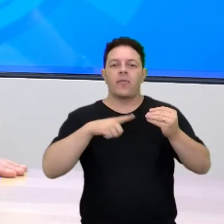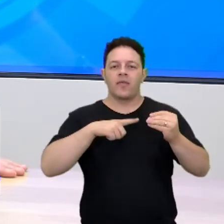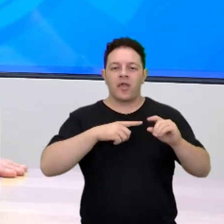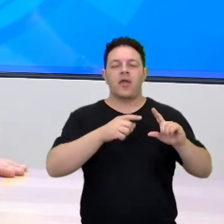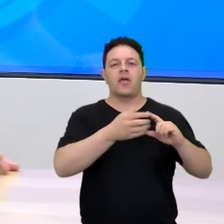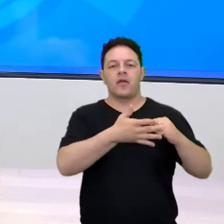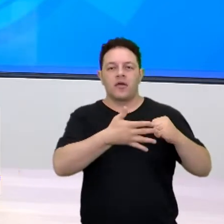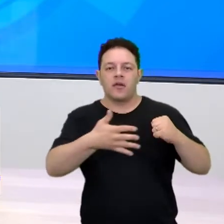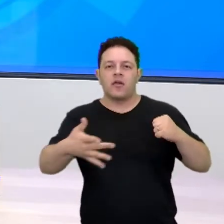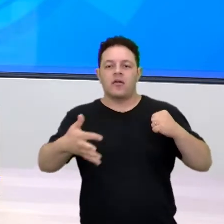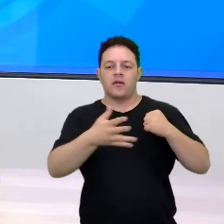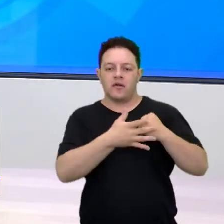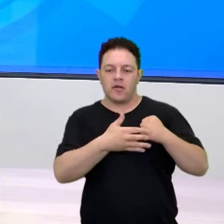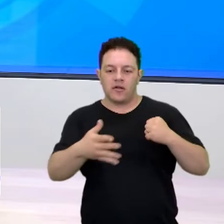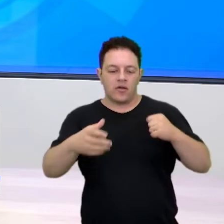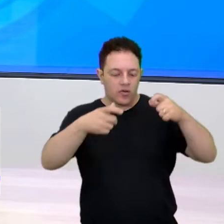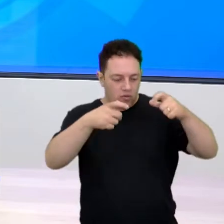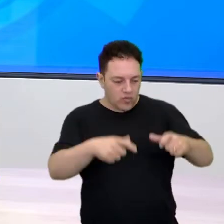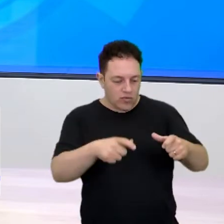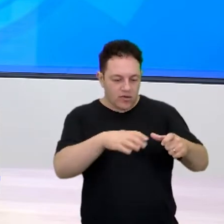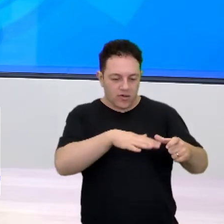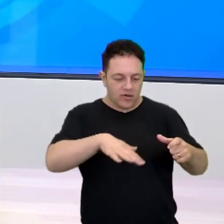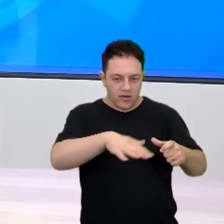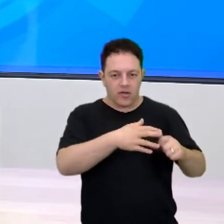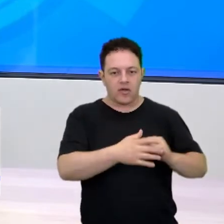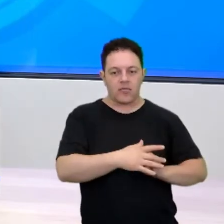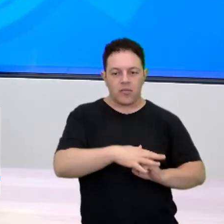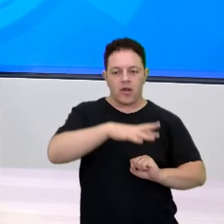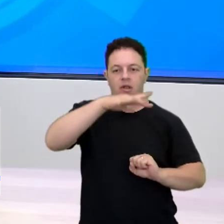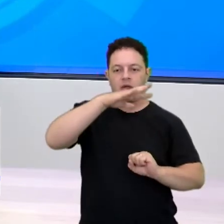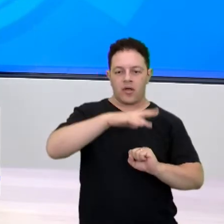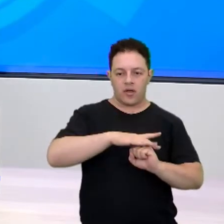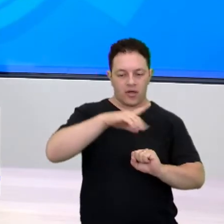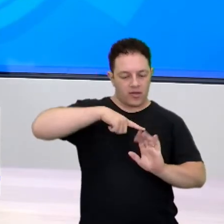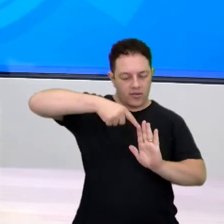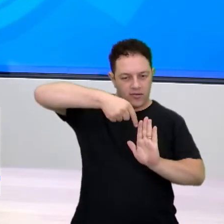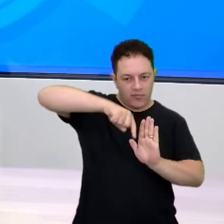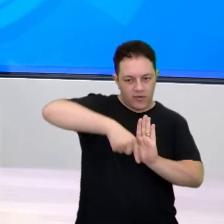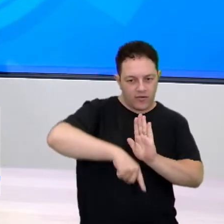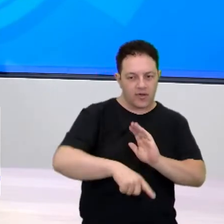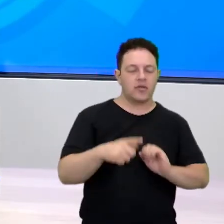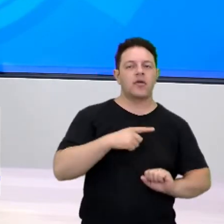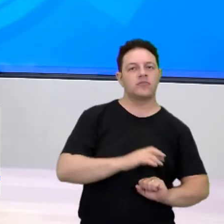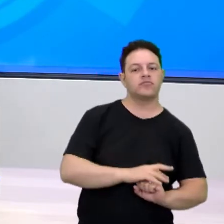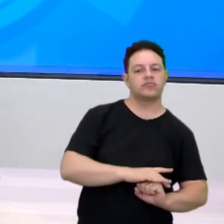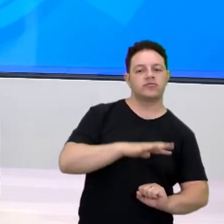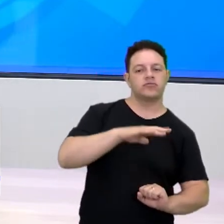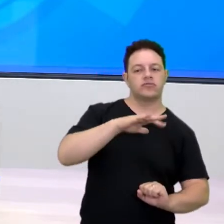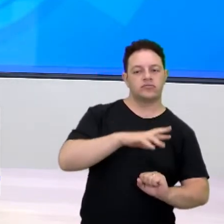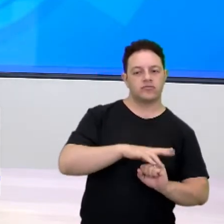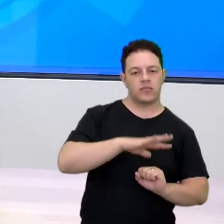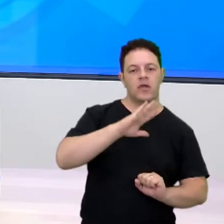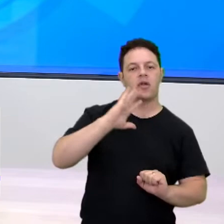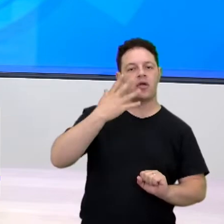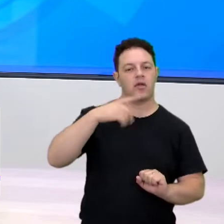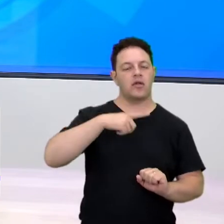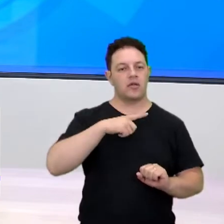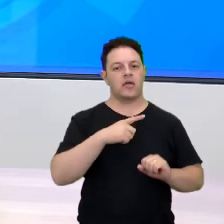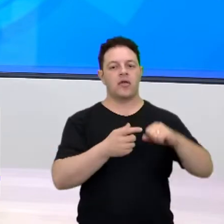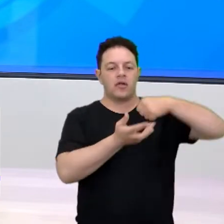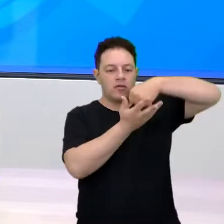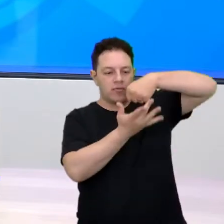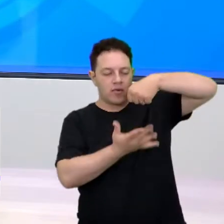do epicentro, né? Tem que lembrar que o hipocentro é subterrâneo, então é onde ocasiona aí o encontro, né, das